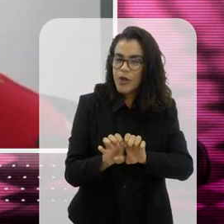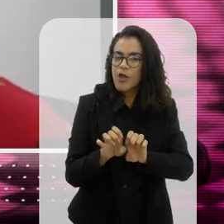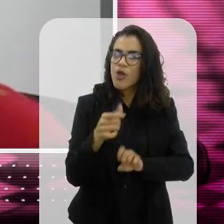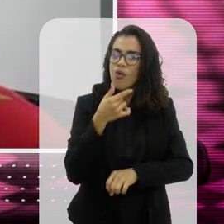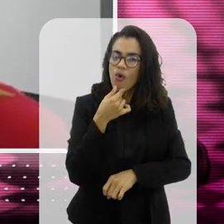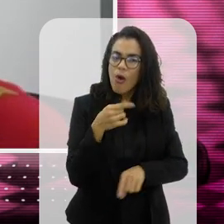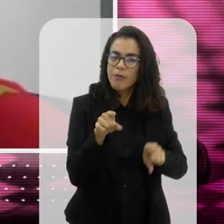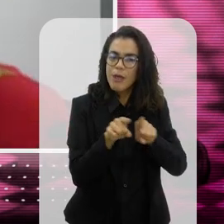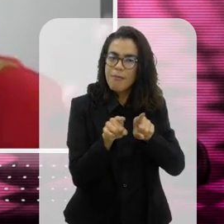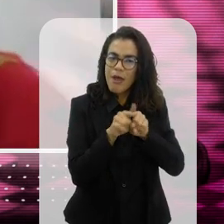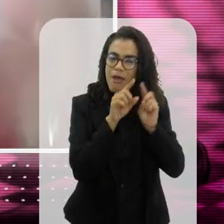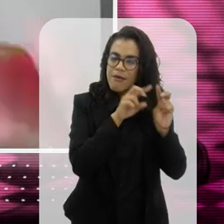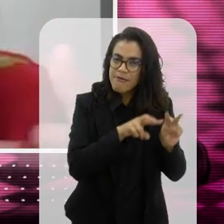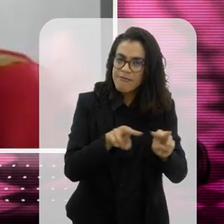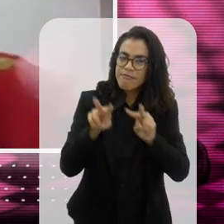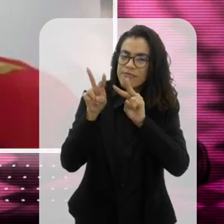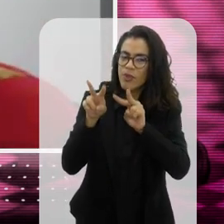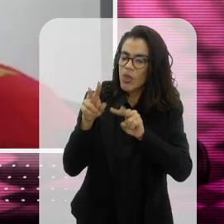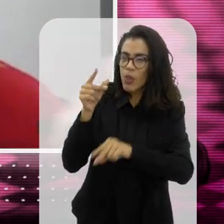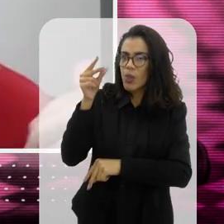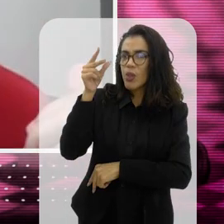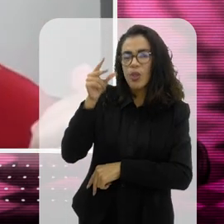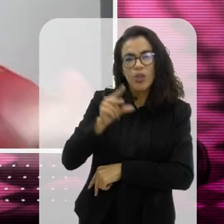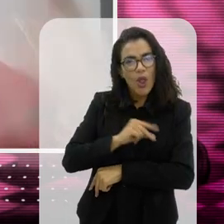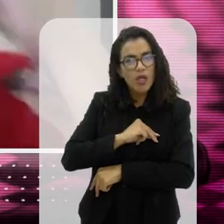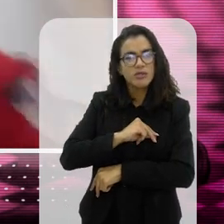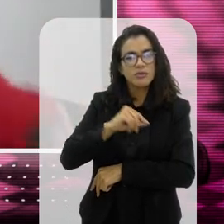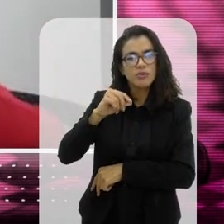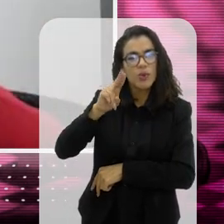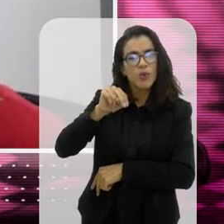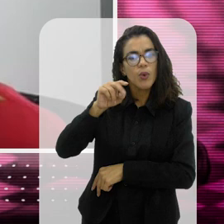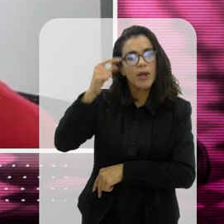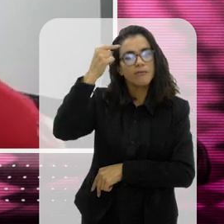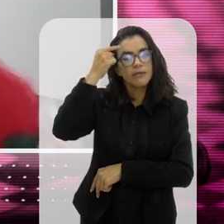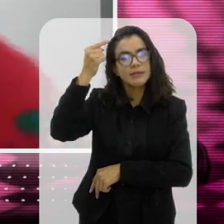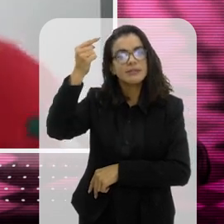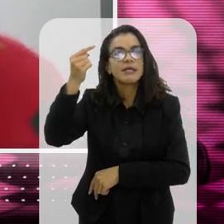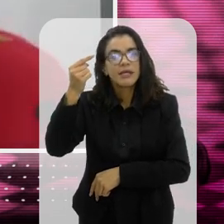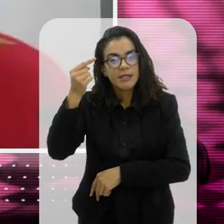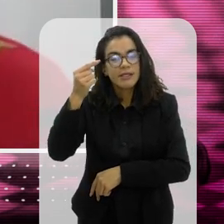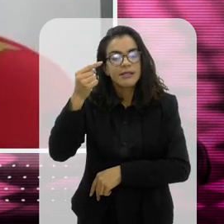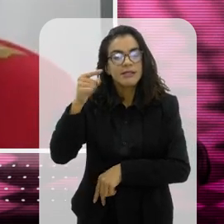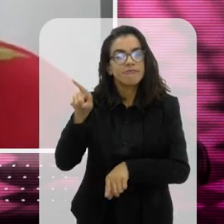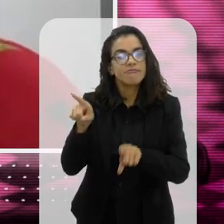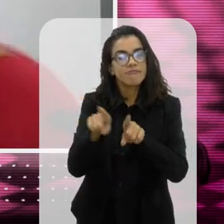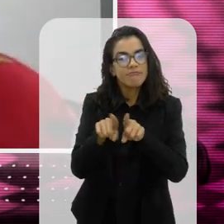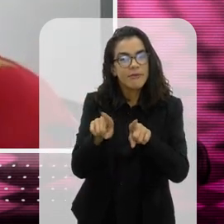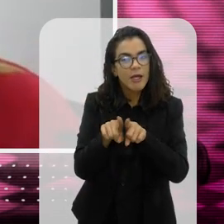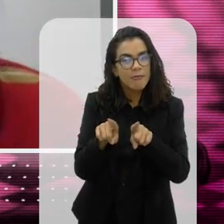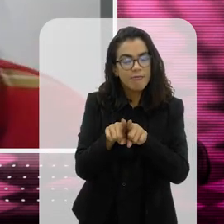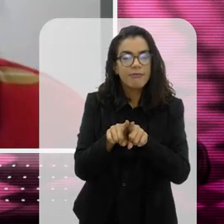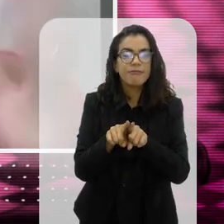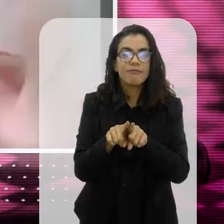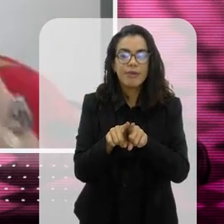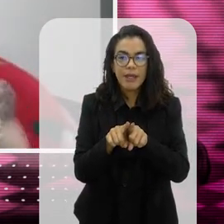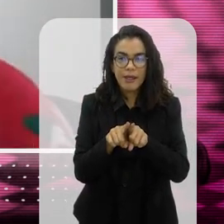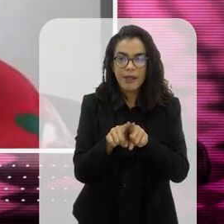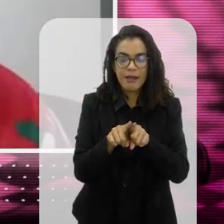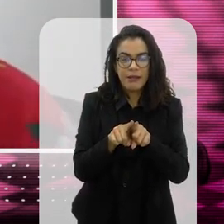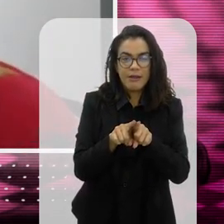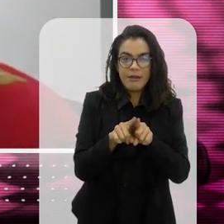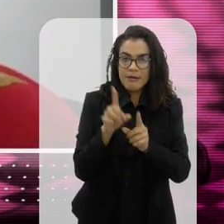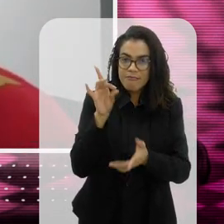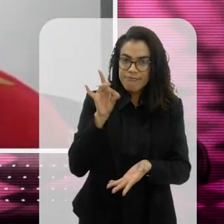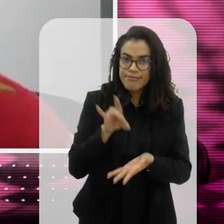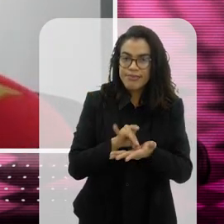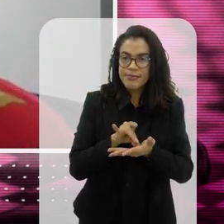próprios homens também, né? Para que eles olhem e pensem, poxa, nossa, nunca pensei nisso, porque não estou nesse lugar. Mas talvez ouvindo esse lugar,